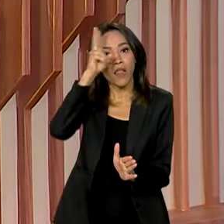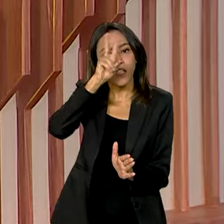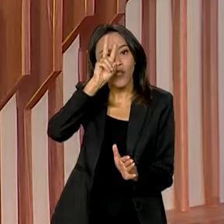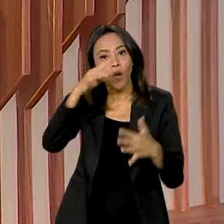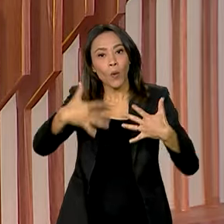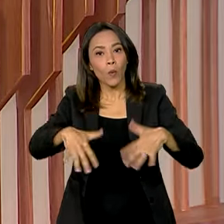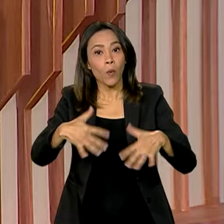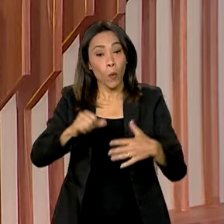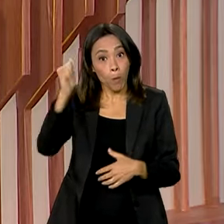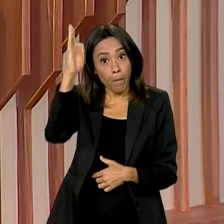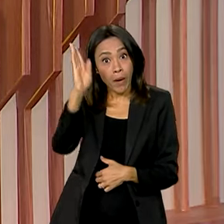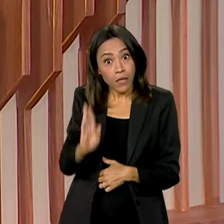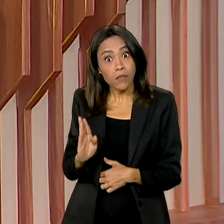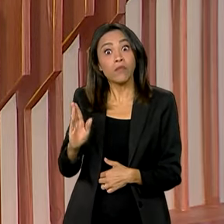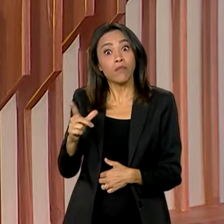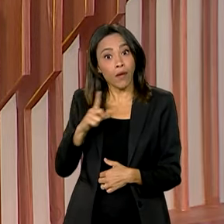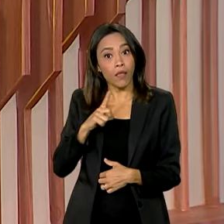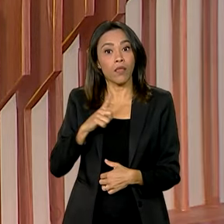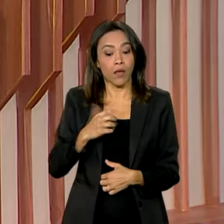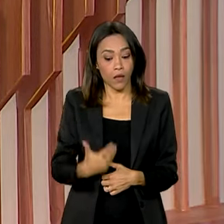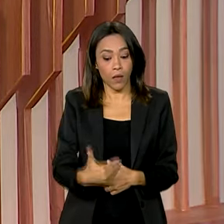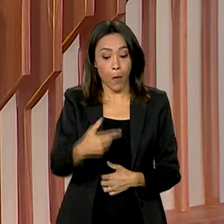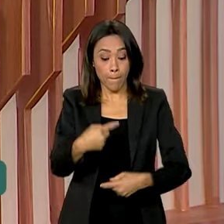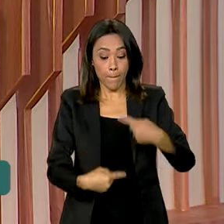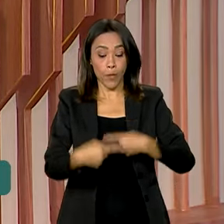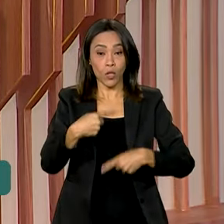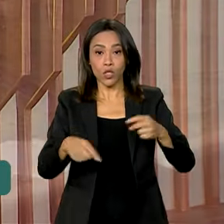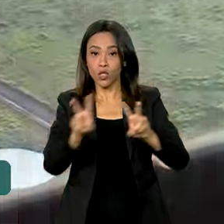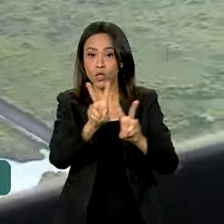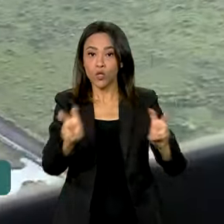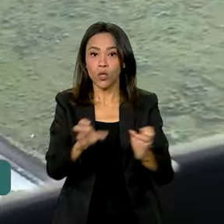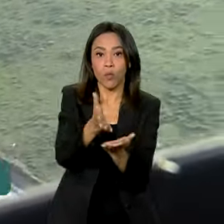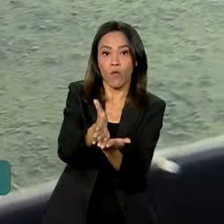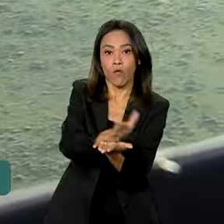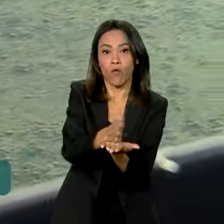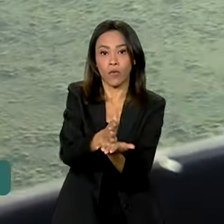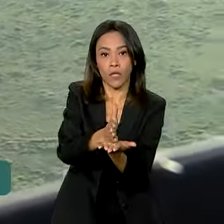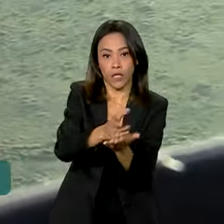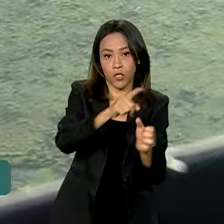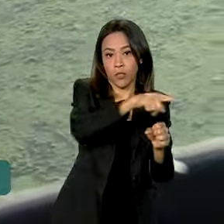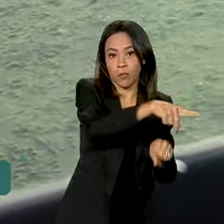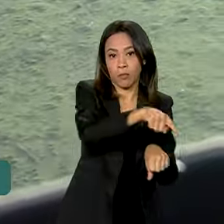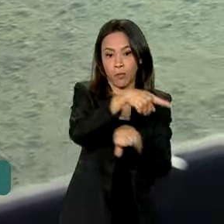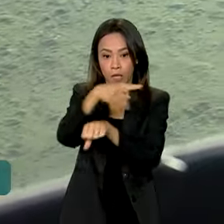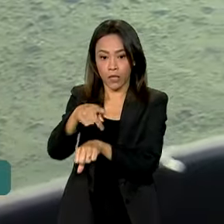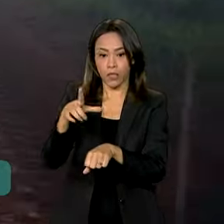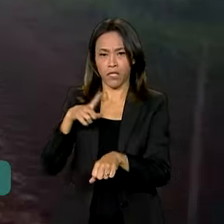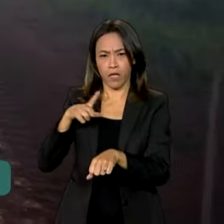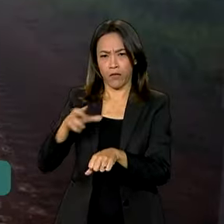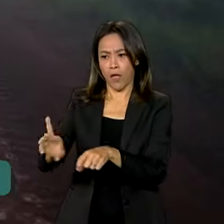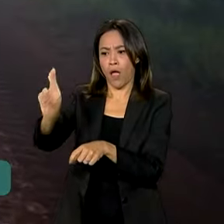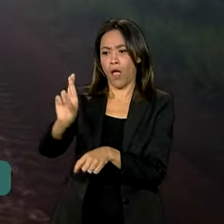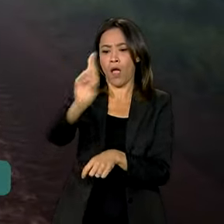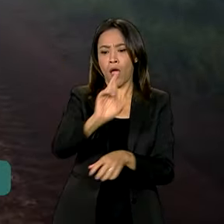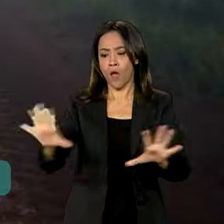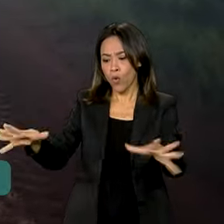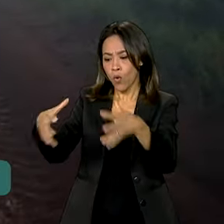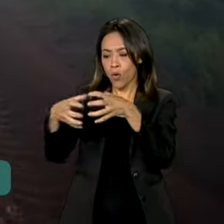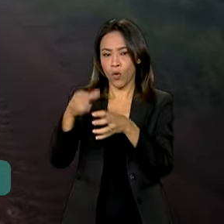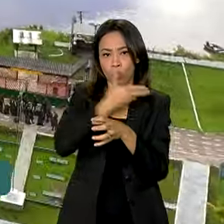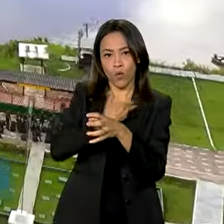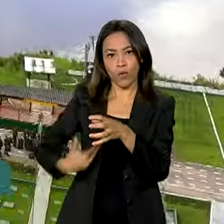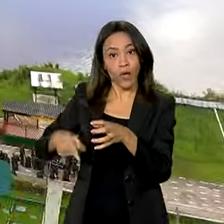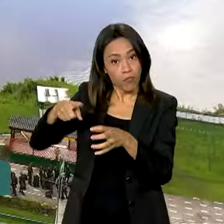história o Brasil terá uma política nacional de fronteiras. O comitê formado por representantes de órgãos do governo